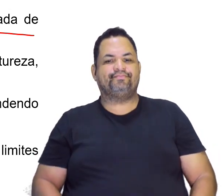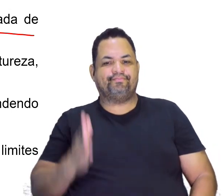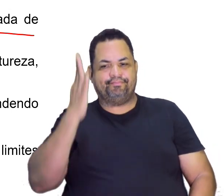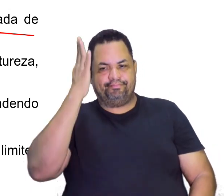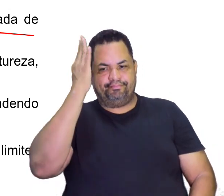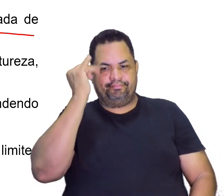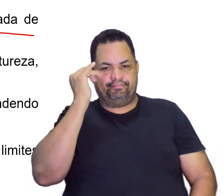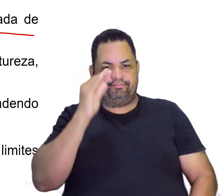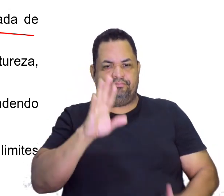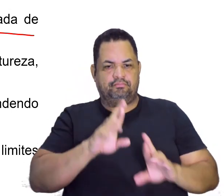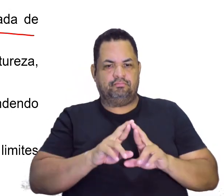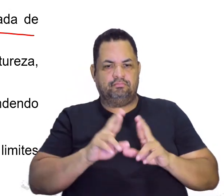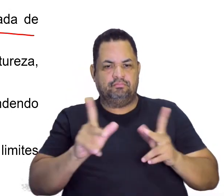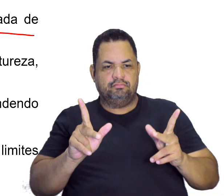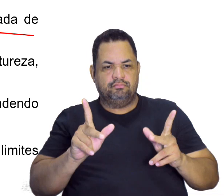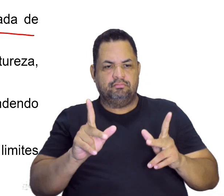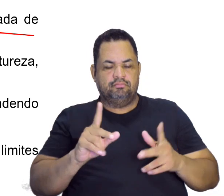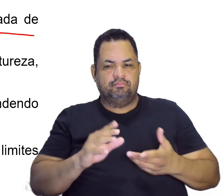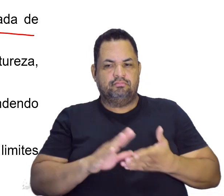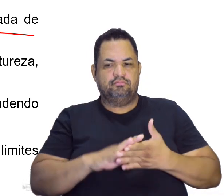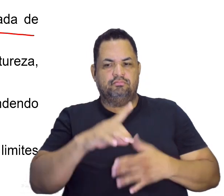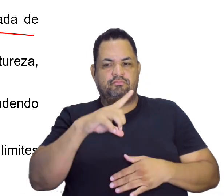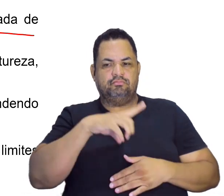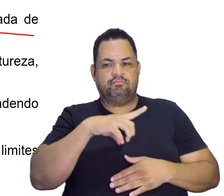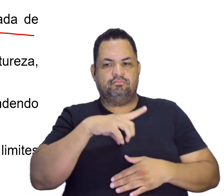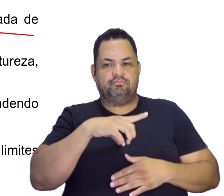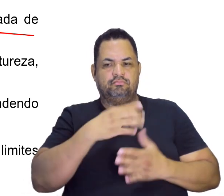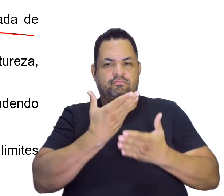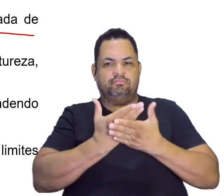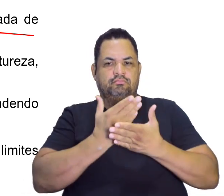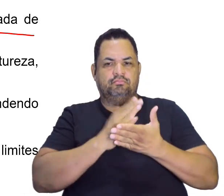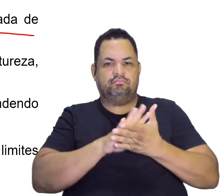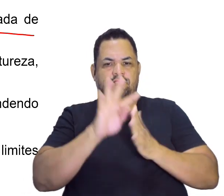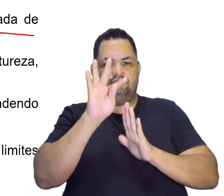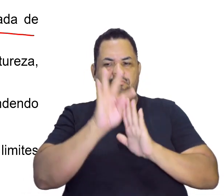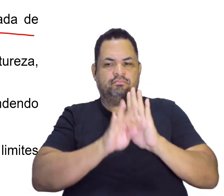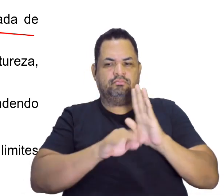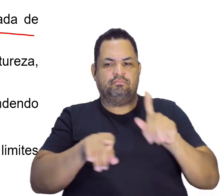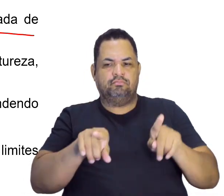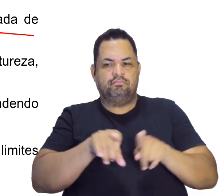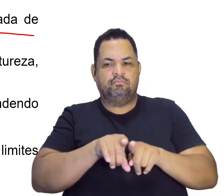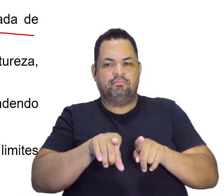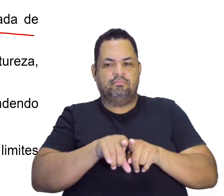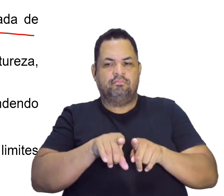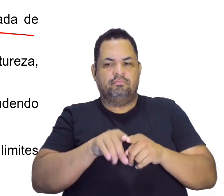saber aí discernir, né? Isso tem muito de interpretação de texto, mas também tem um